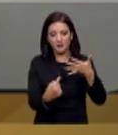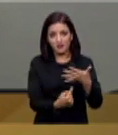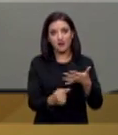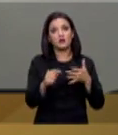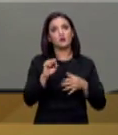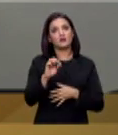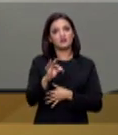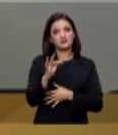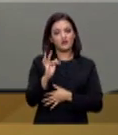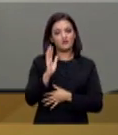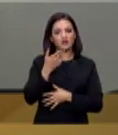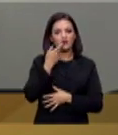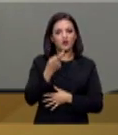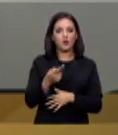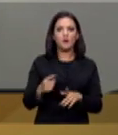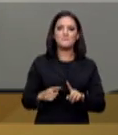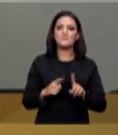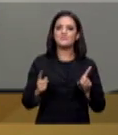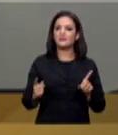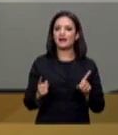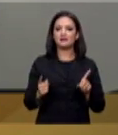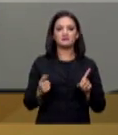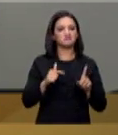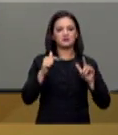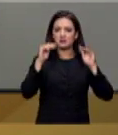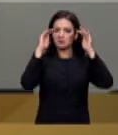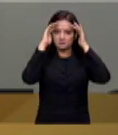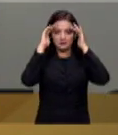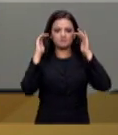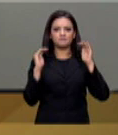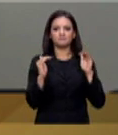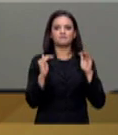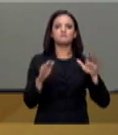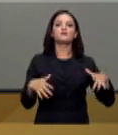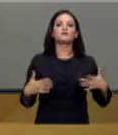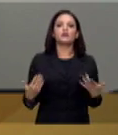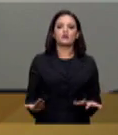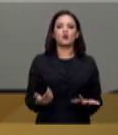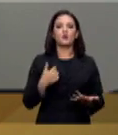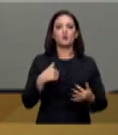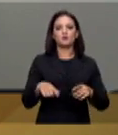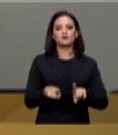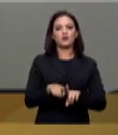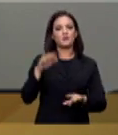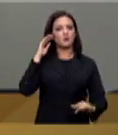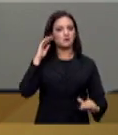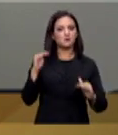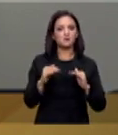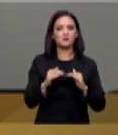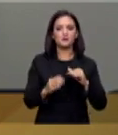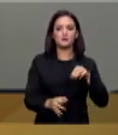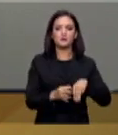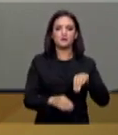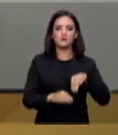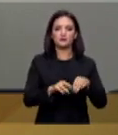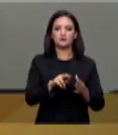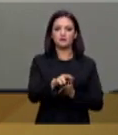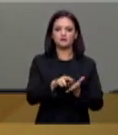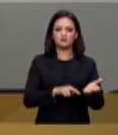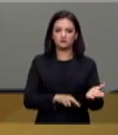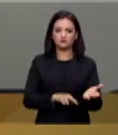reafirmou, mas que neste caso não são cumpridos na minha compreensão, também estou acompanhando o ministro relator para